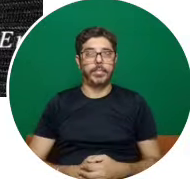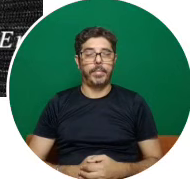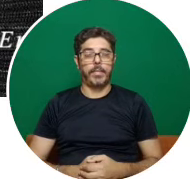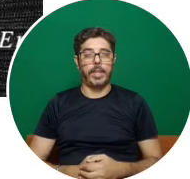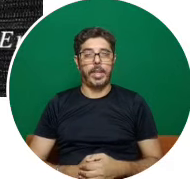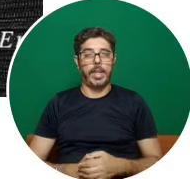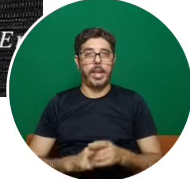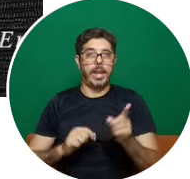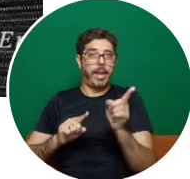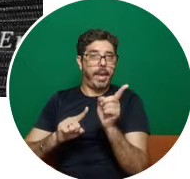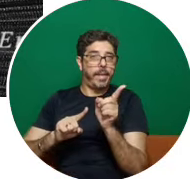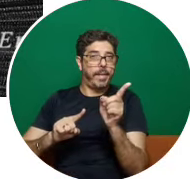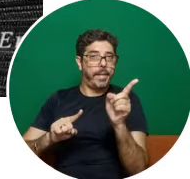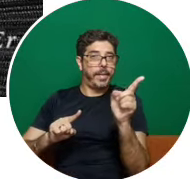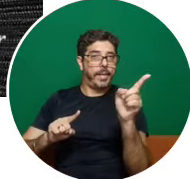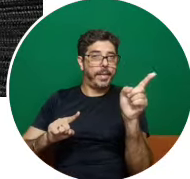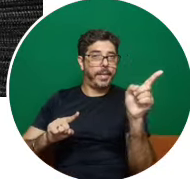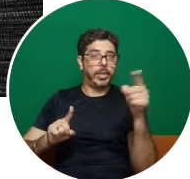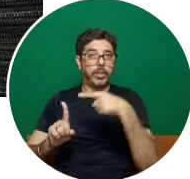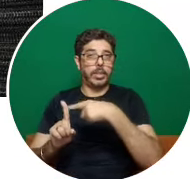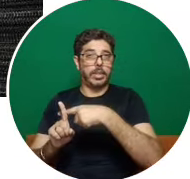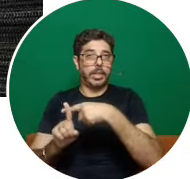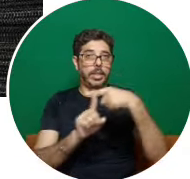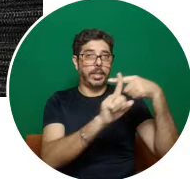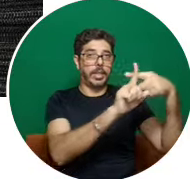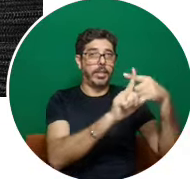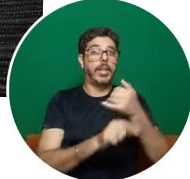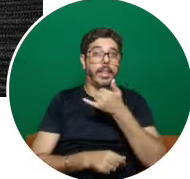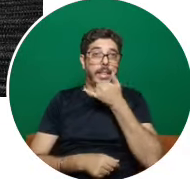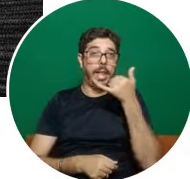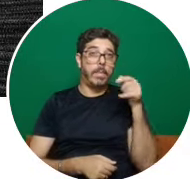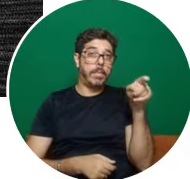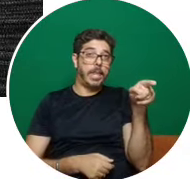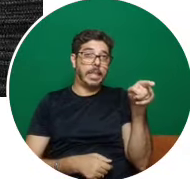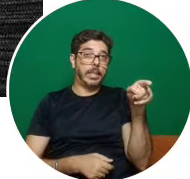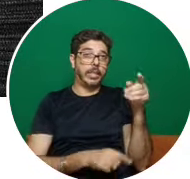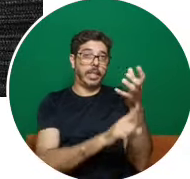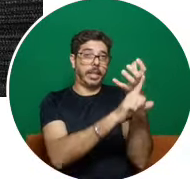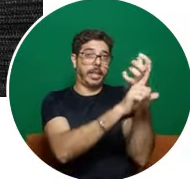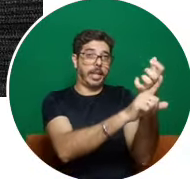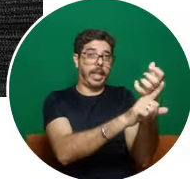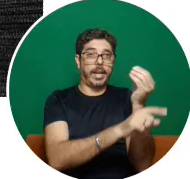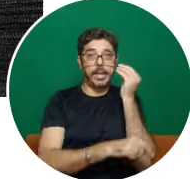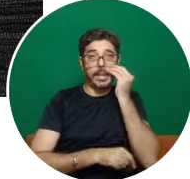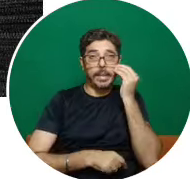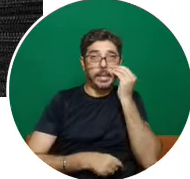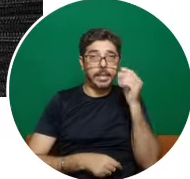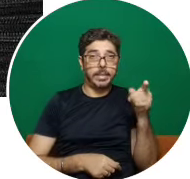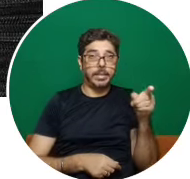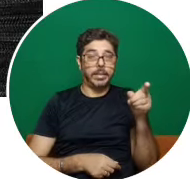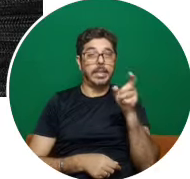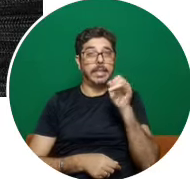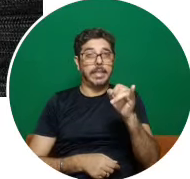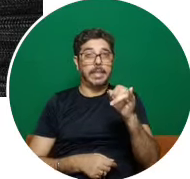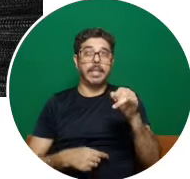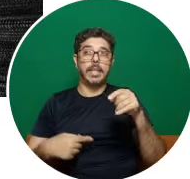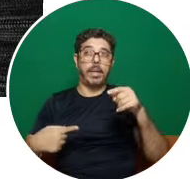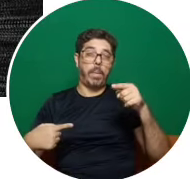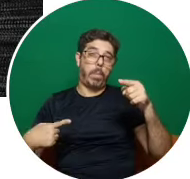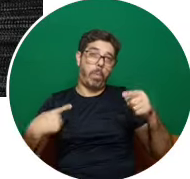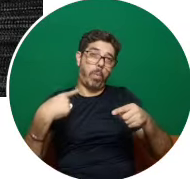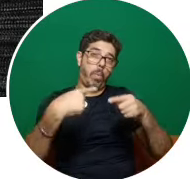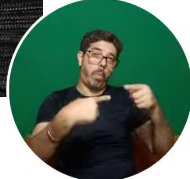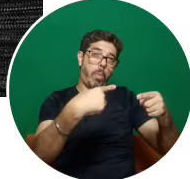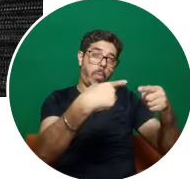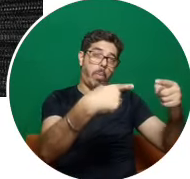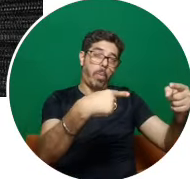dado por essa expressão. Observe que aqui o trabalho realizado vai depender da distância que a carga percorre no campo e o seu sinal